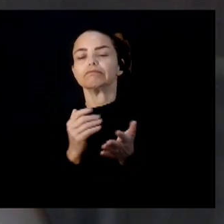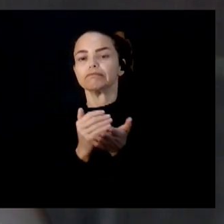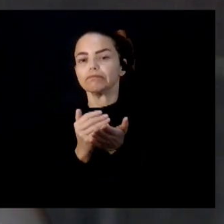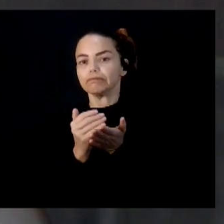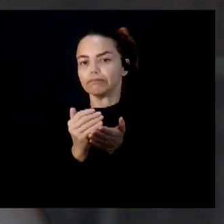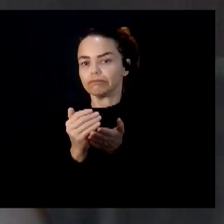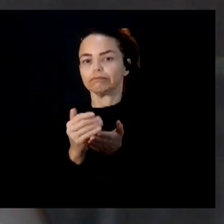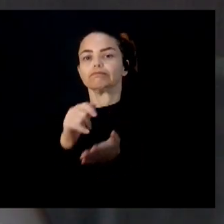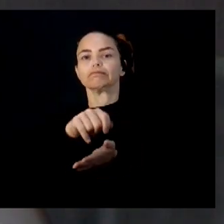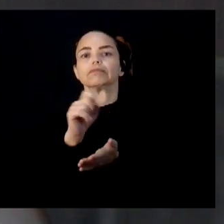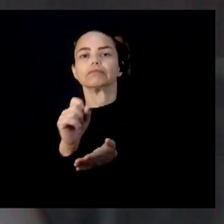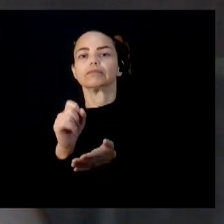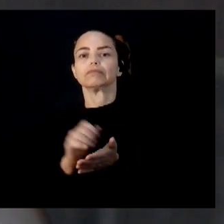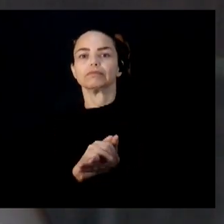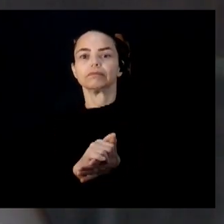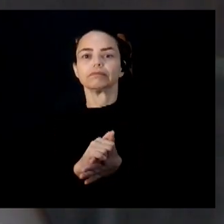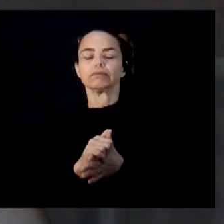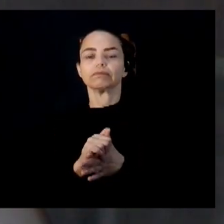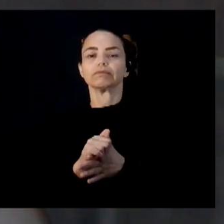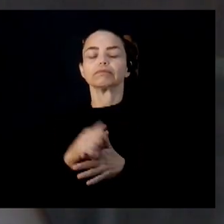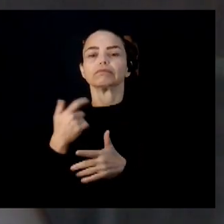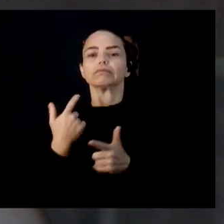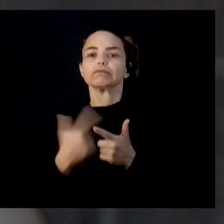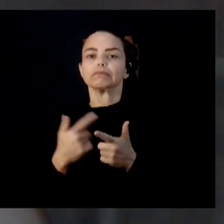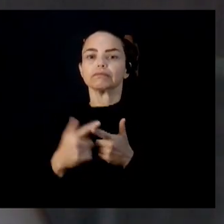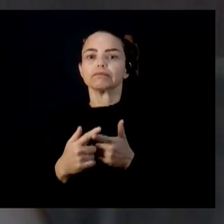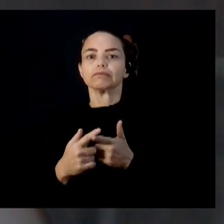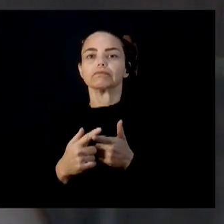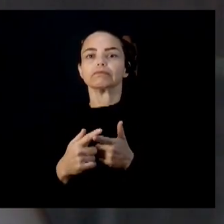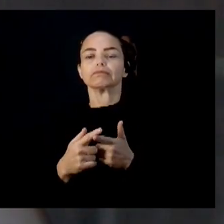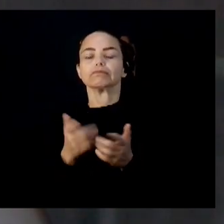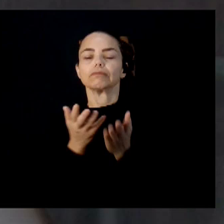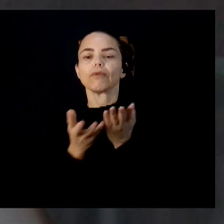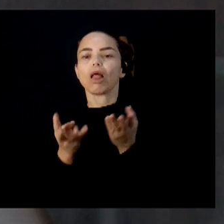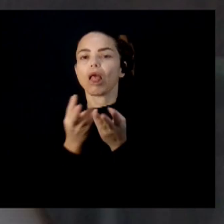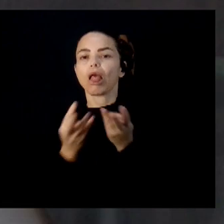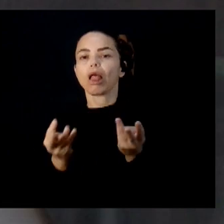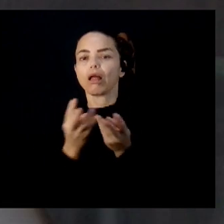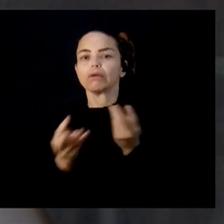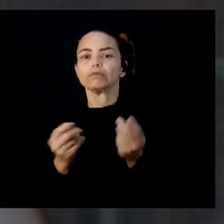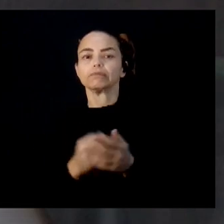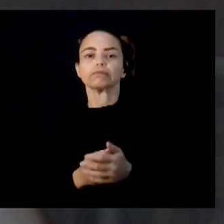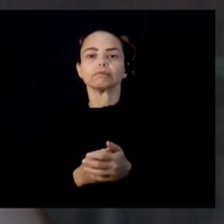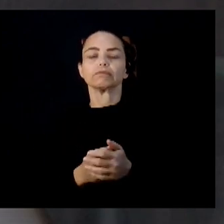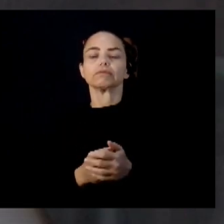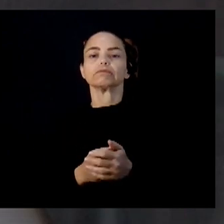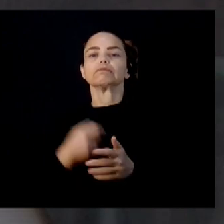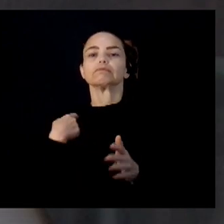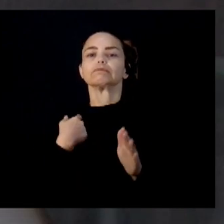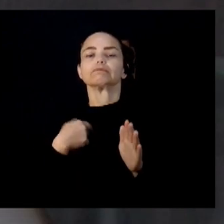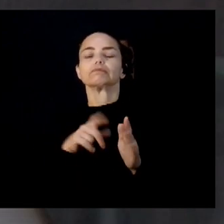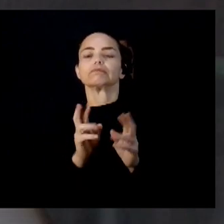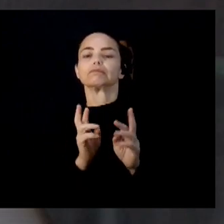relação? O que era no começo? Porque passa a se perder. Começa assim, parece que se estabeleceu o relacionamento, agora isso não é